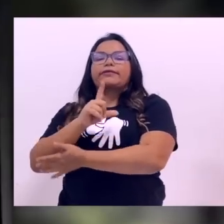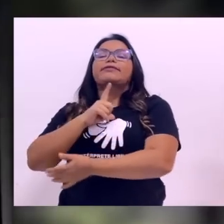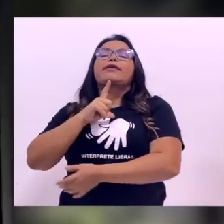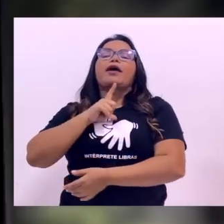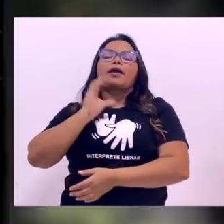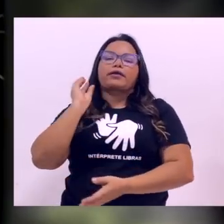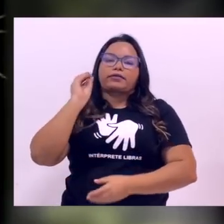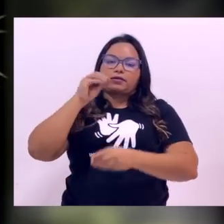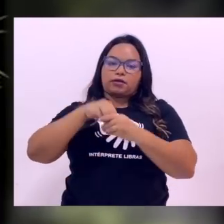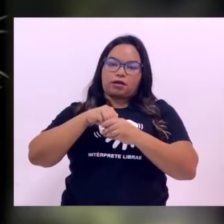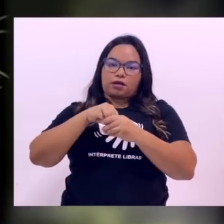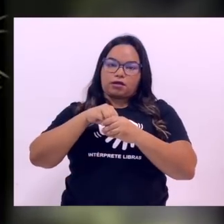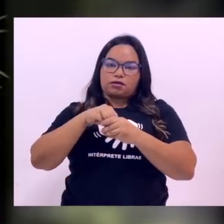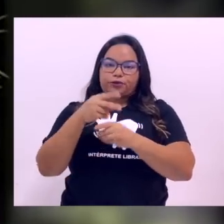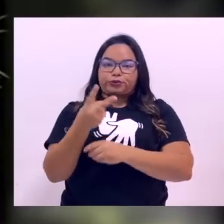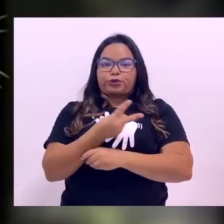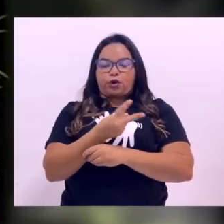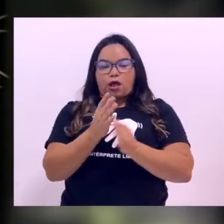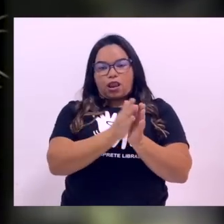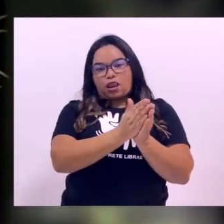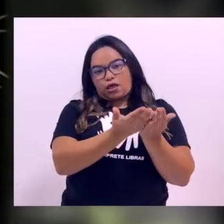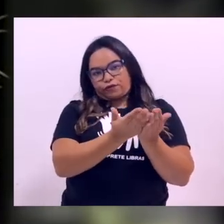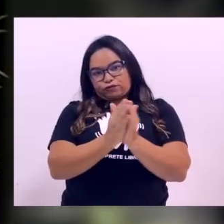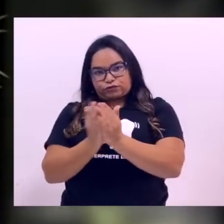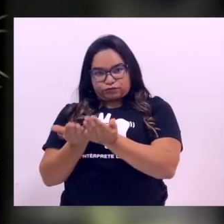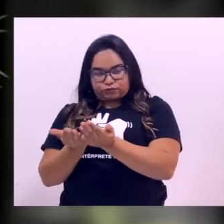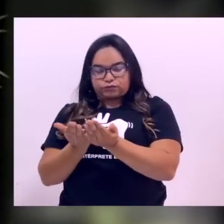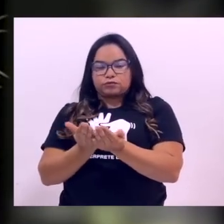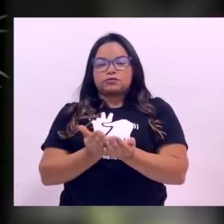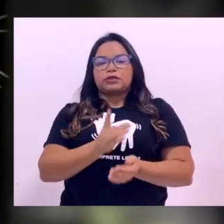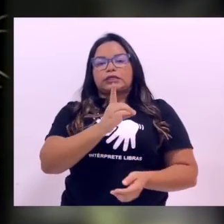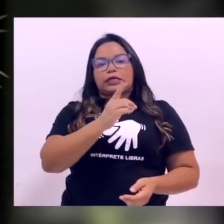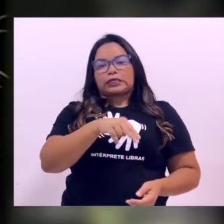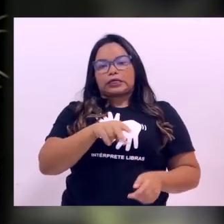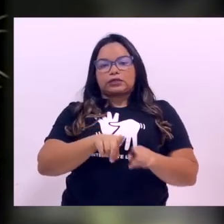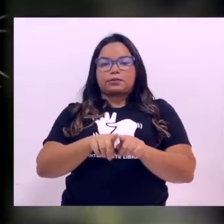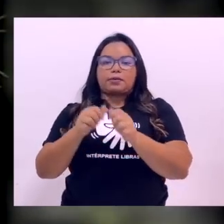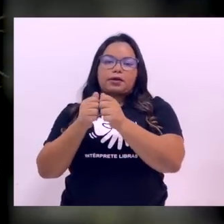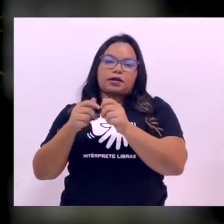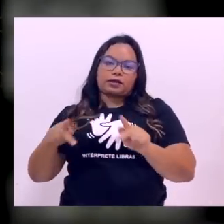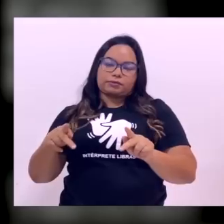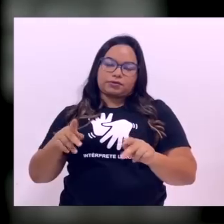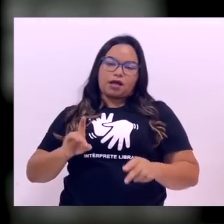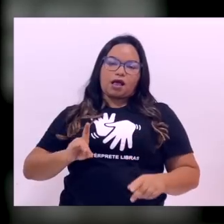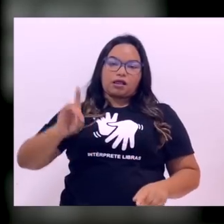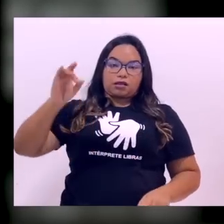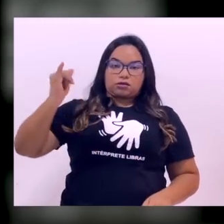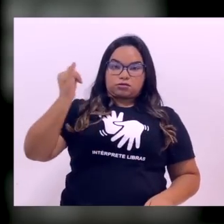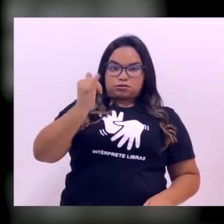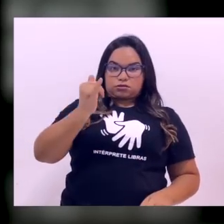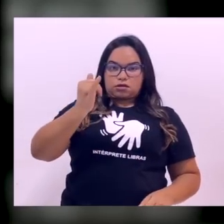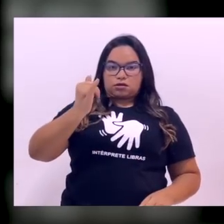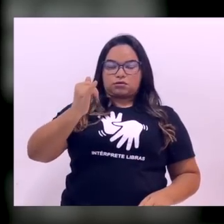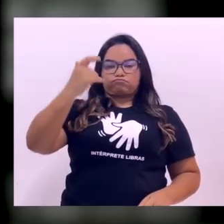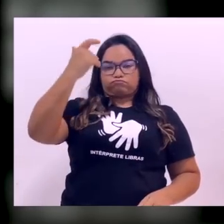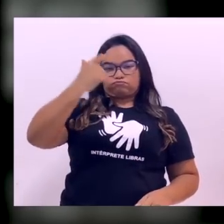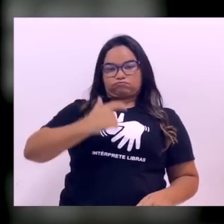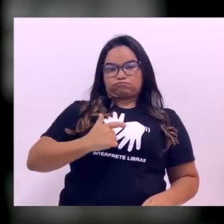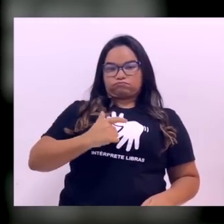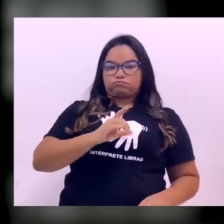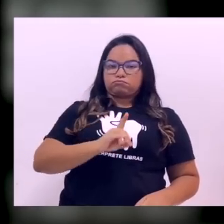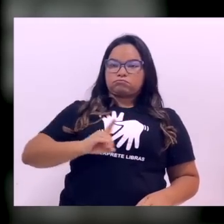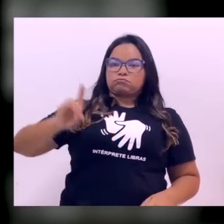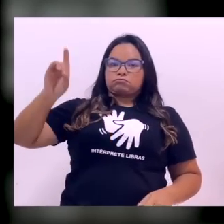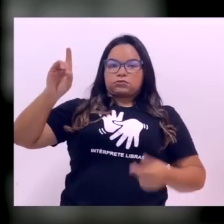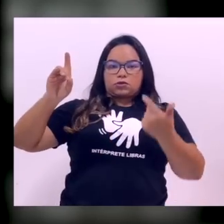que se cumprem, serão encontrados nestes grandes livros da Bíblia. Assim que Deus declara, eu sou Deus e não há